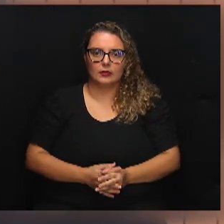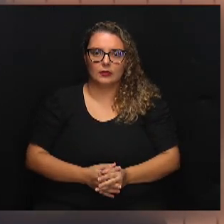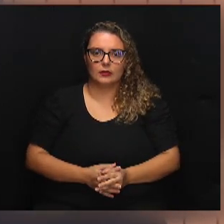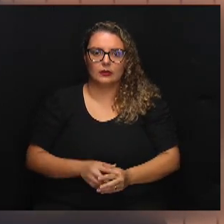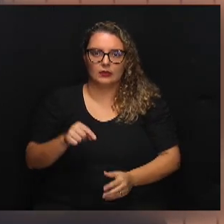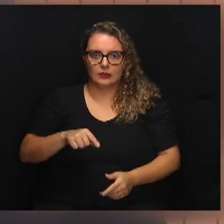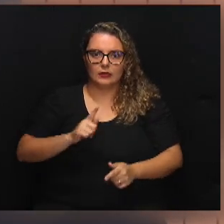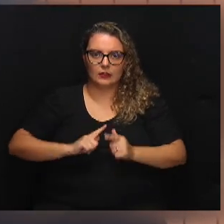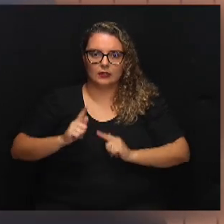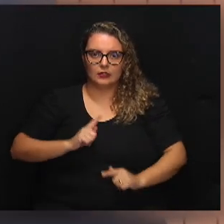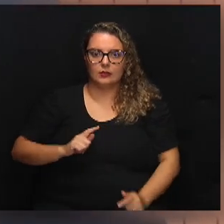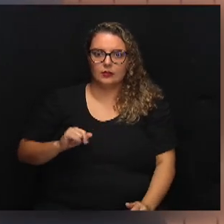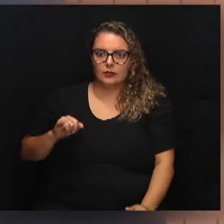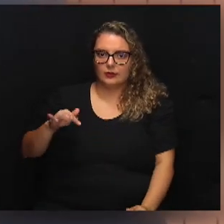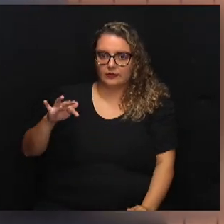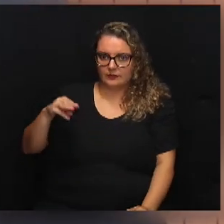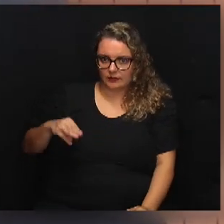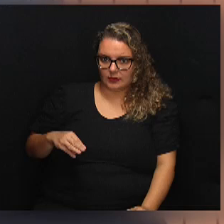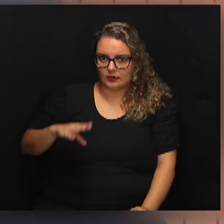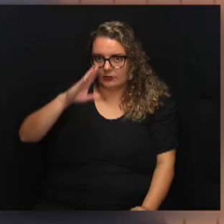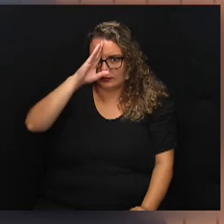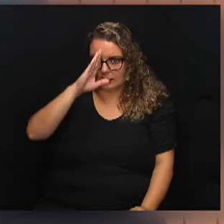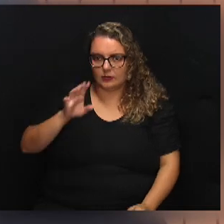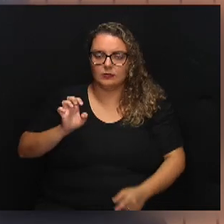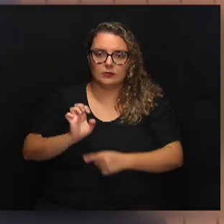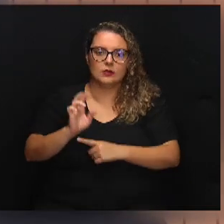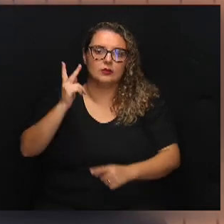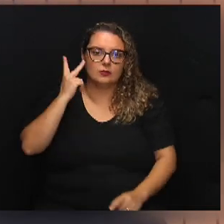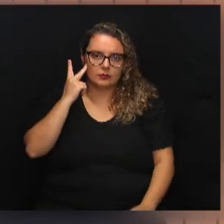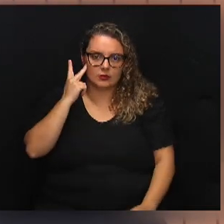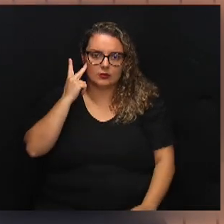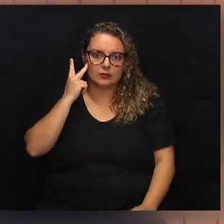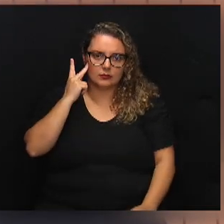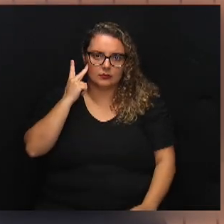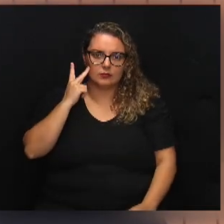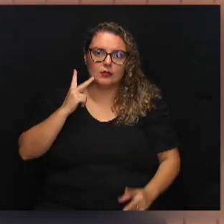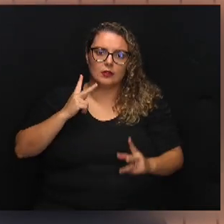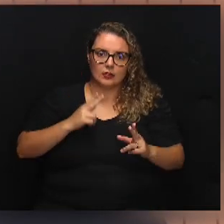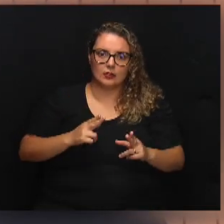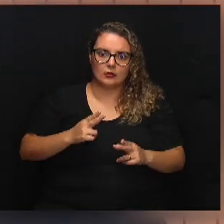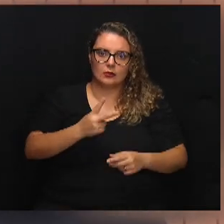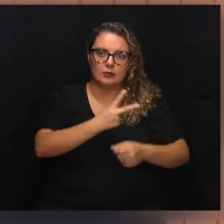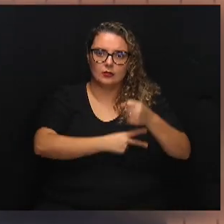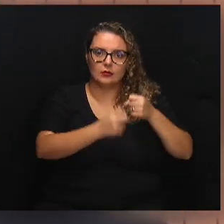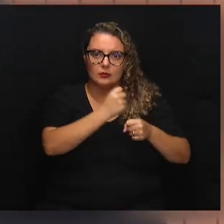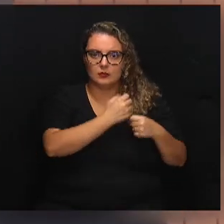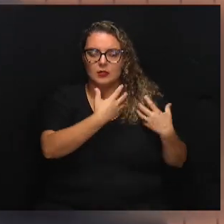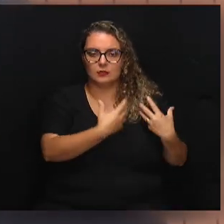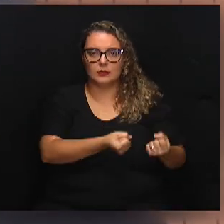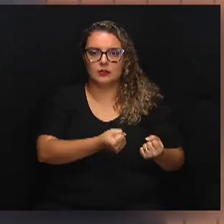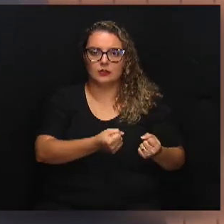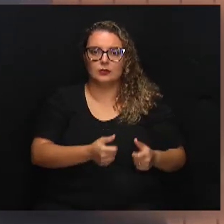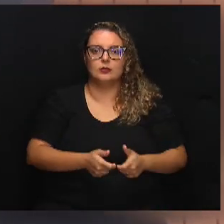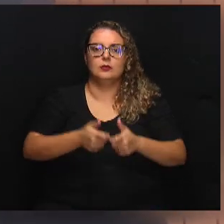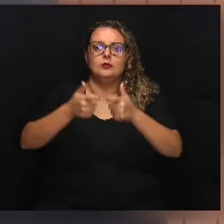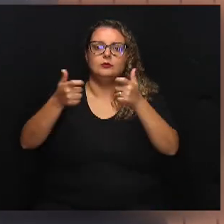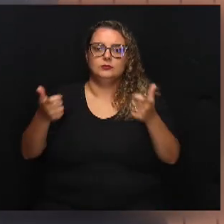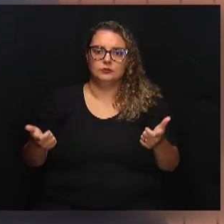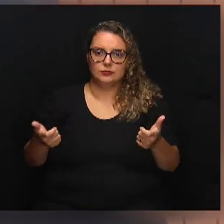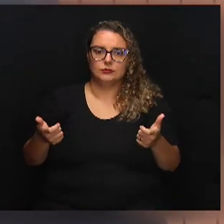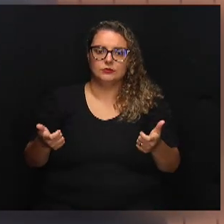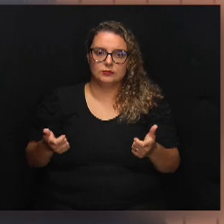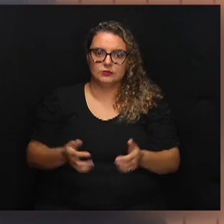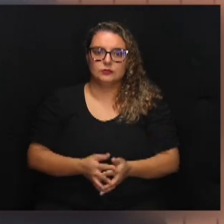dessa gestão do IPHAN, principalmente no estado de São Paulo, e quando eu assumo há 2 anos atrás, um dos grandes